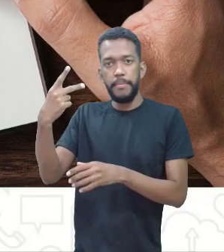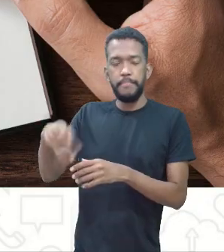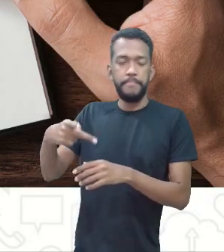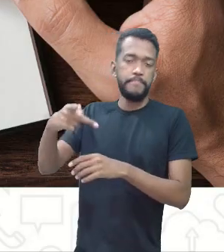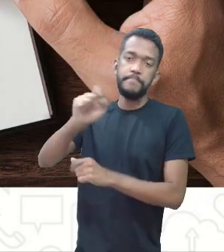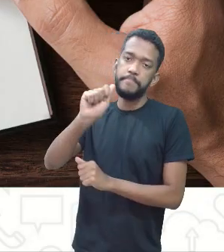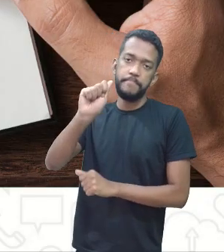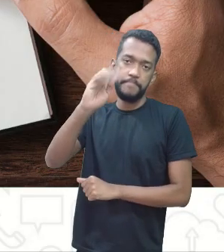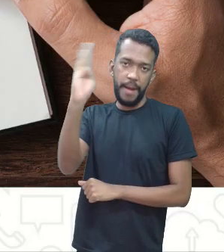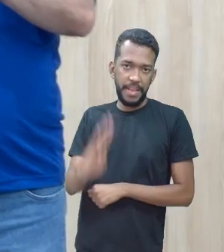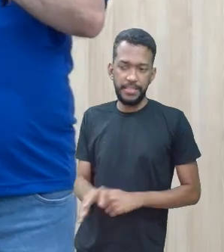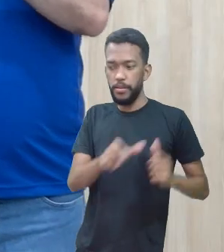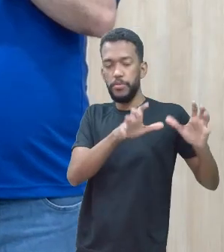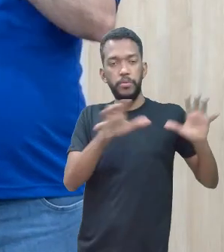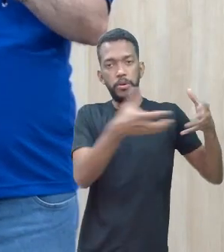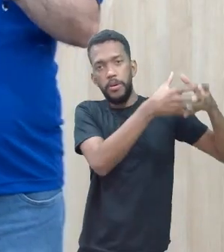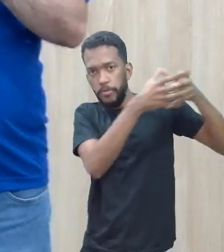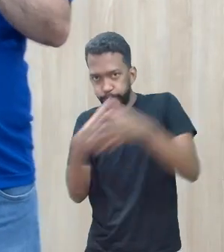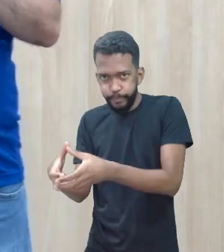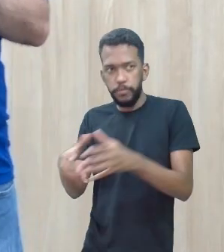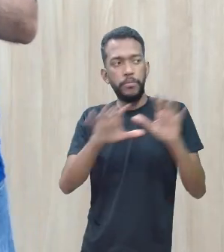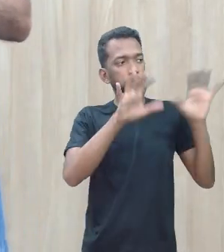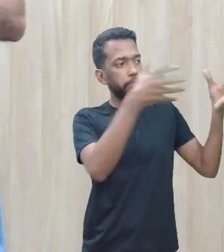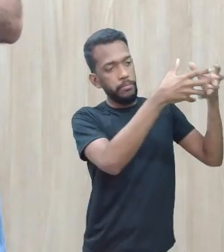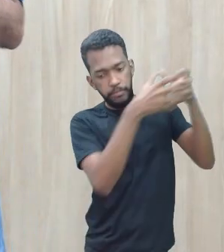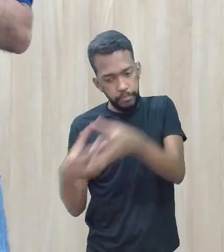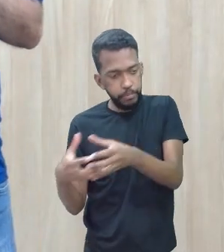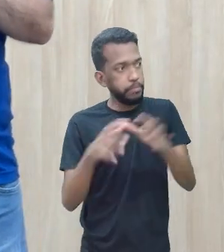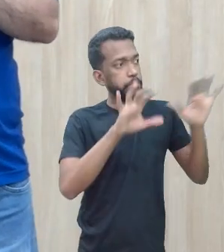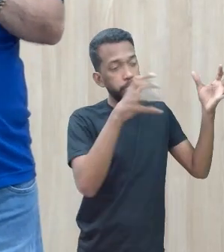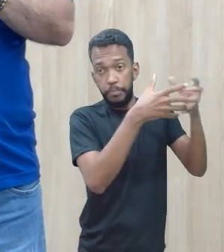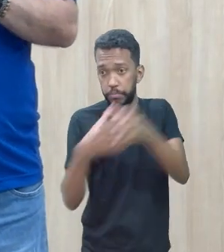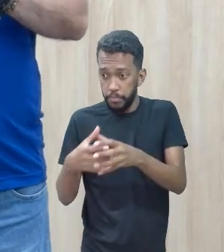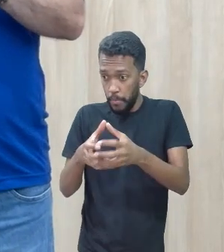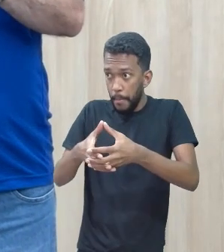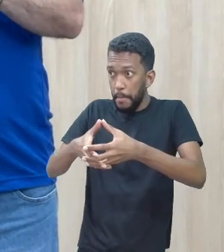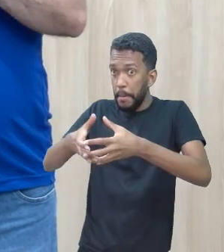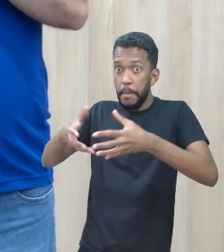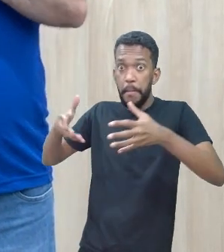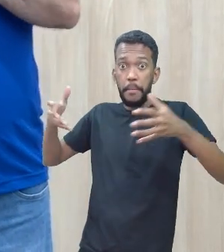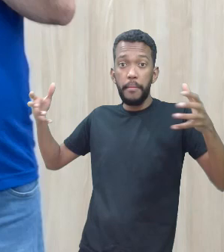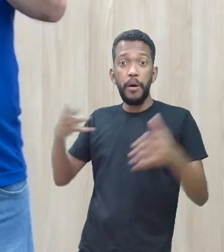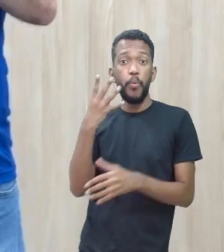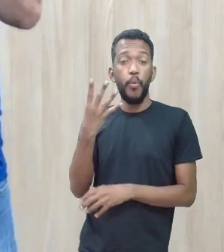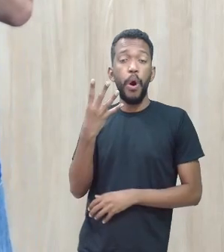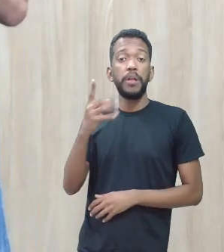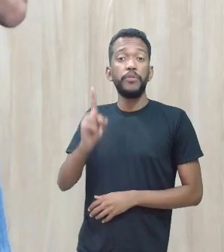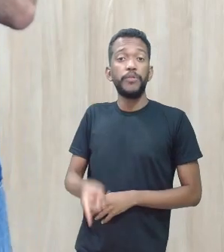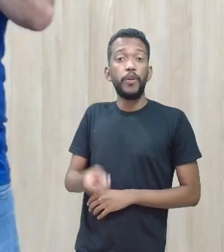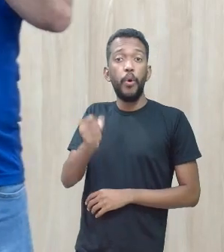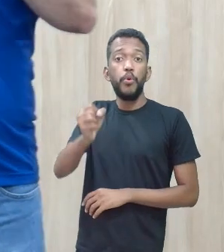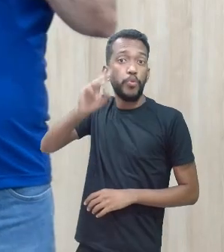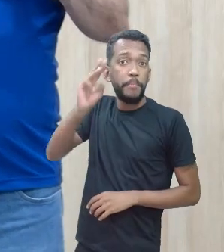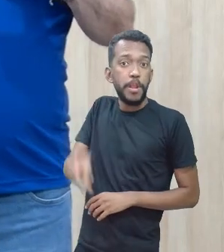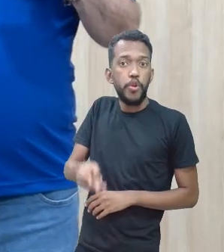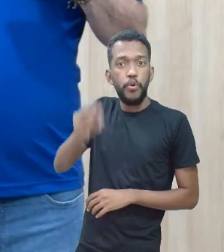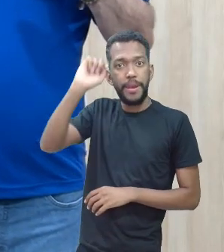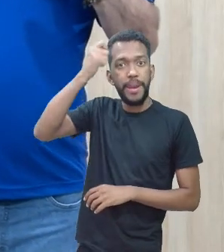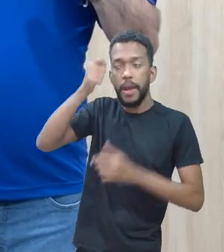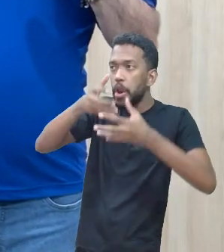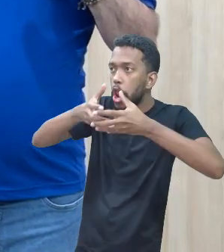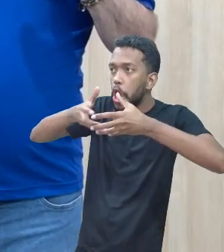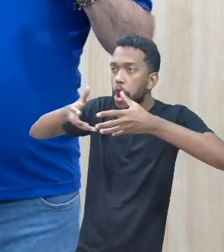Então, mais ou menos 4,8, 4,9, né, milhões de africanos,